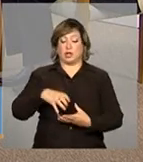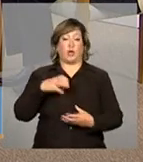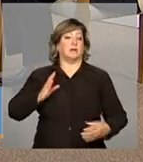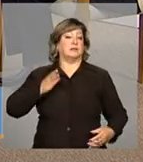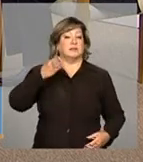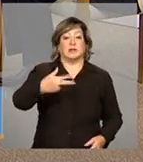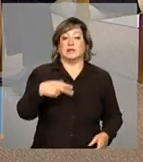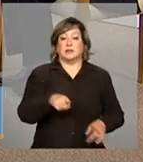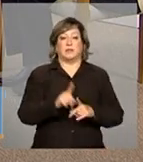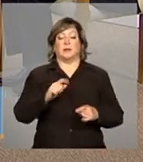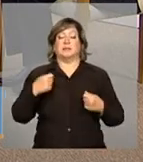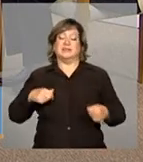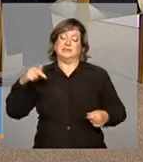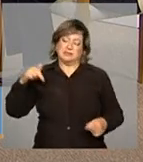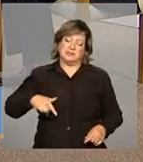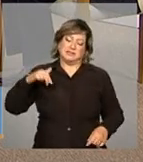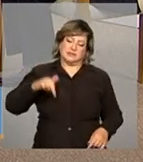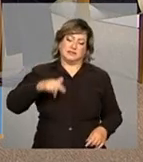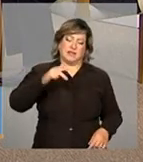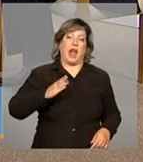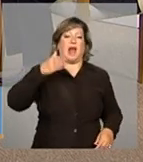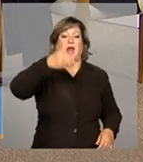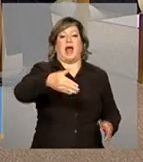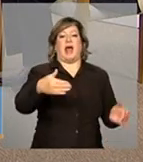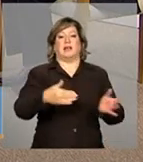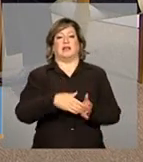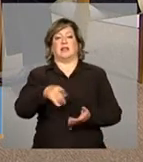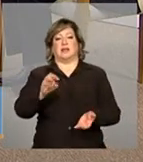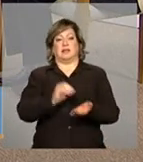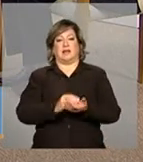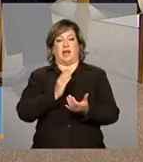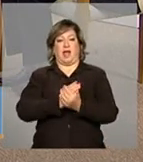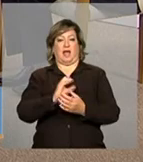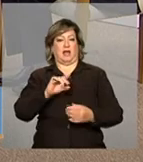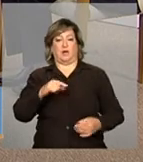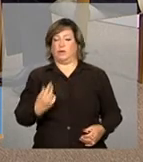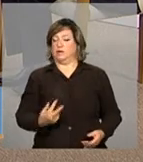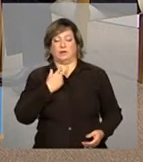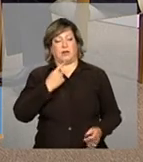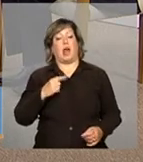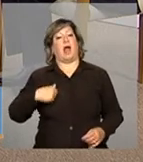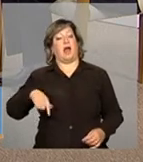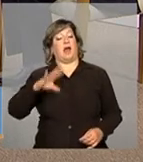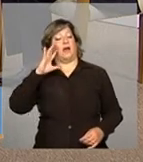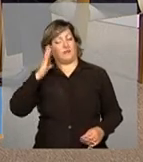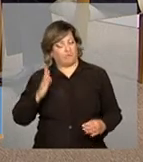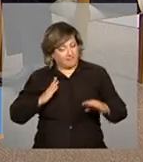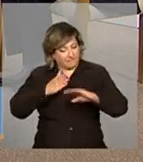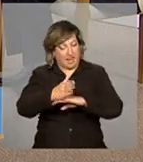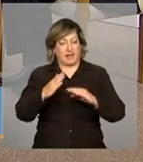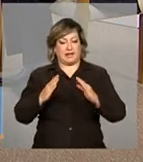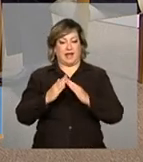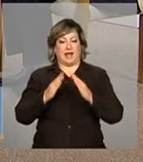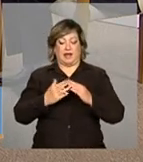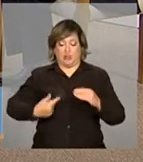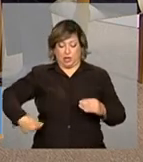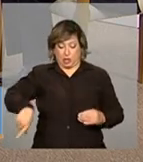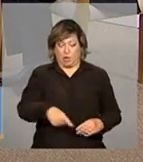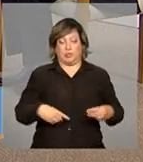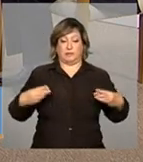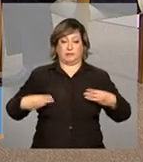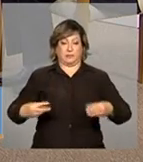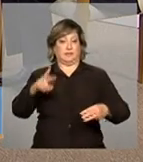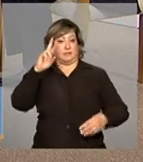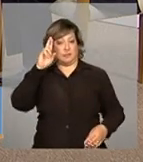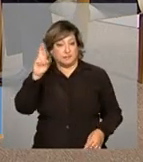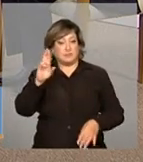vão ter que se locomover até o local do cadastro único de jeito nenhum então é isso que voltas mata pulando é uma meta que